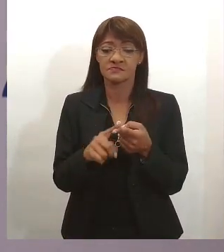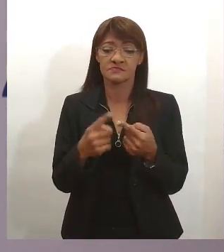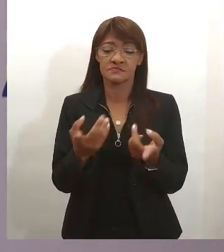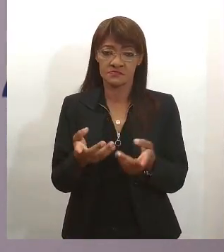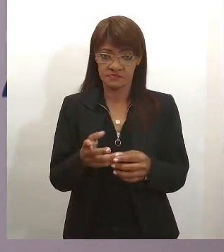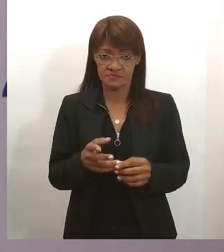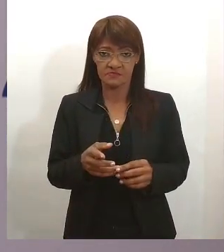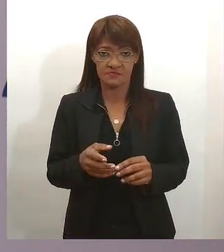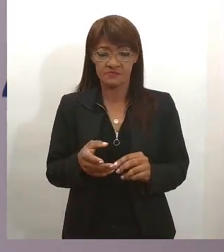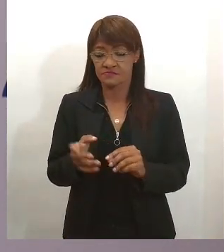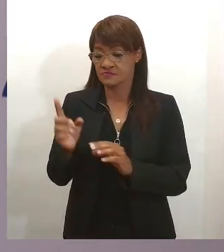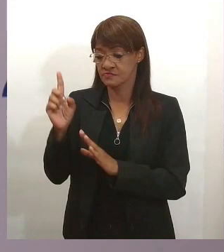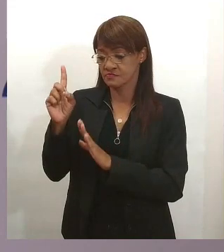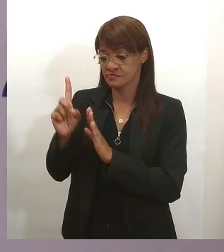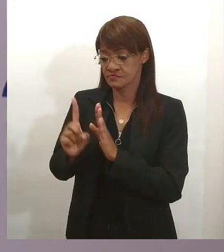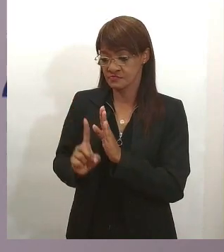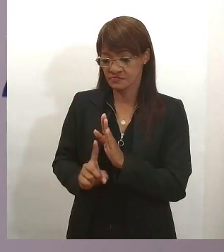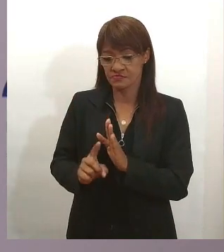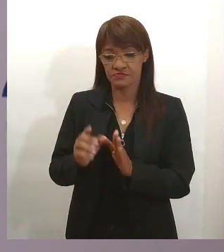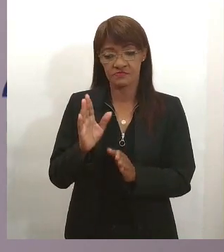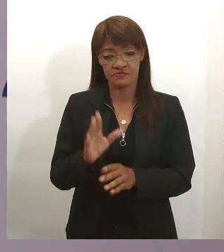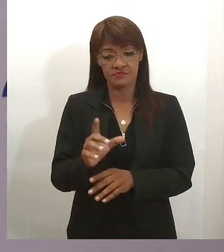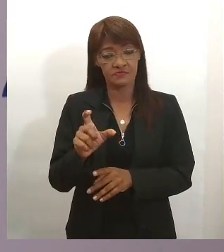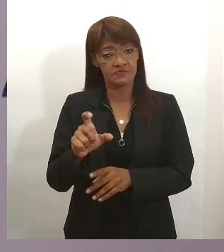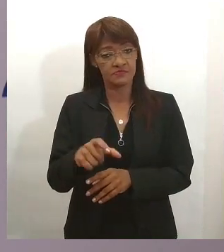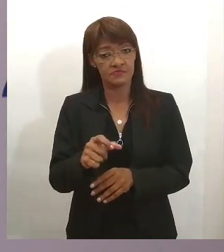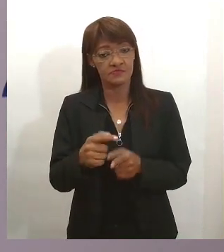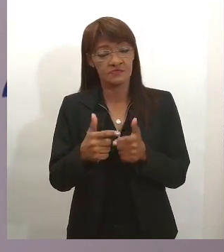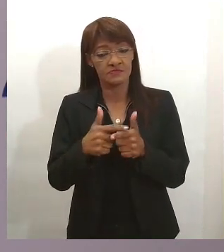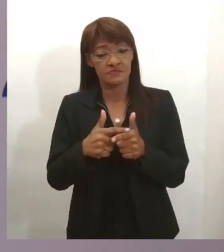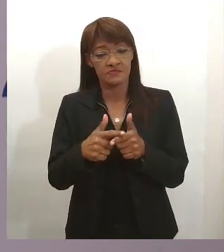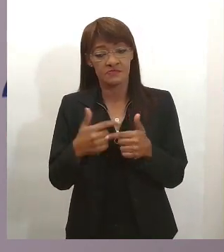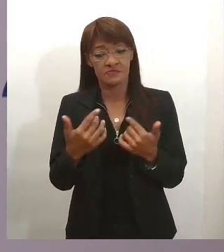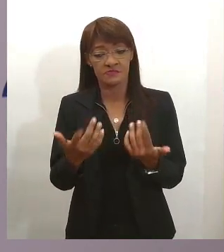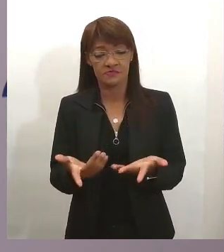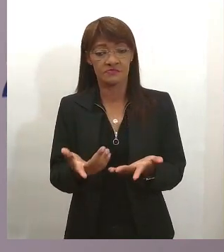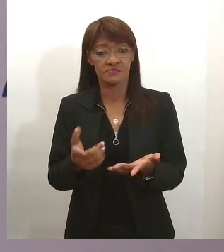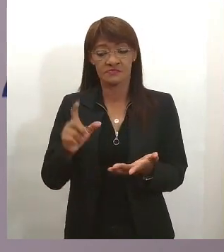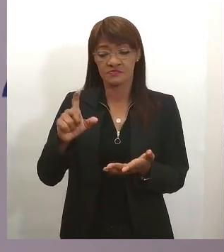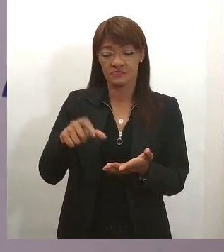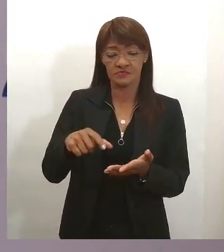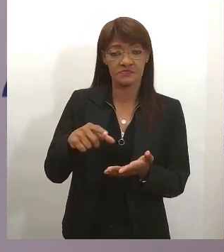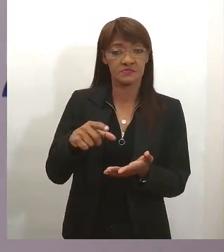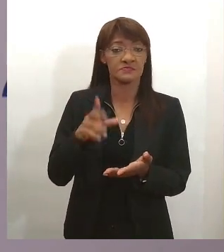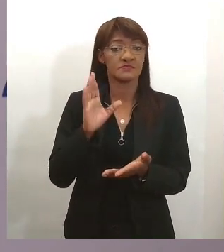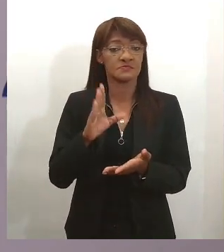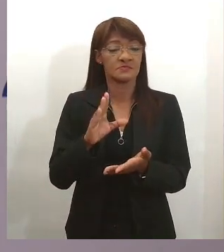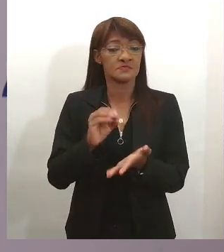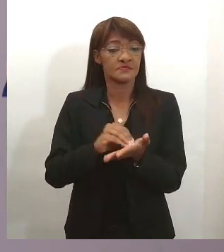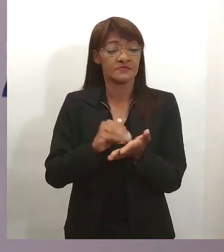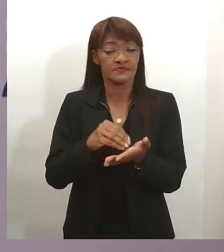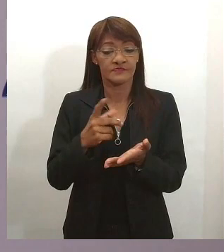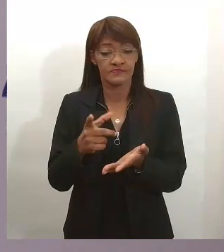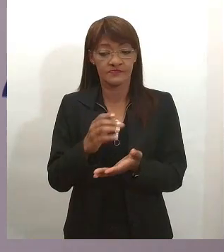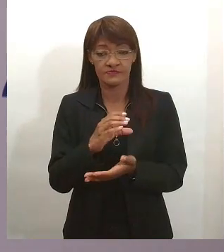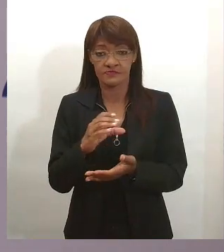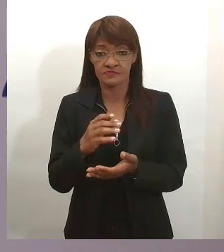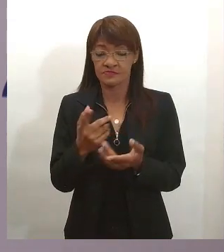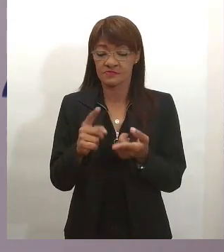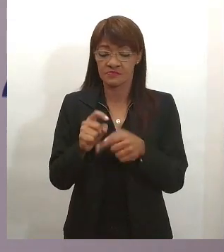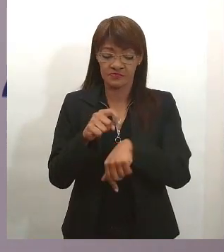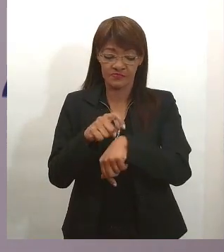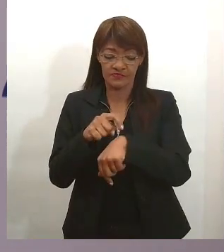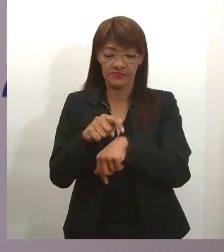está tendo problemas com a falta de crédito e como também a questão dos horários, né, dos ônibus, dos coletivos que